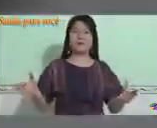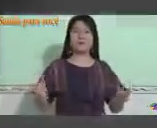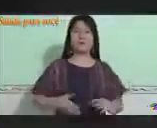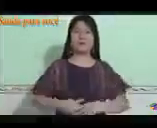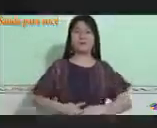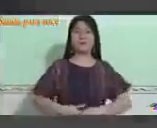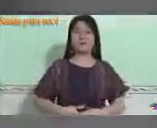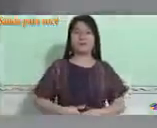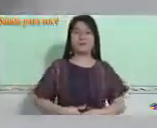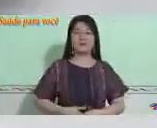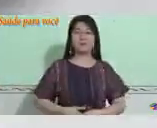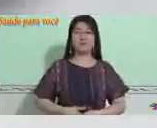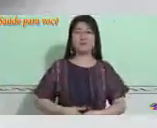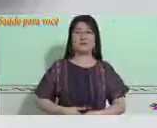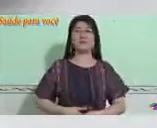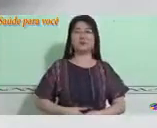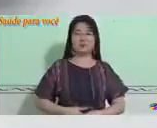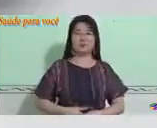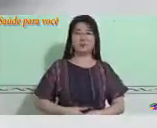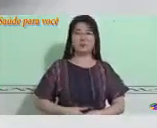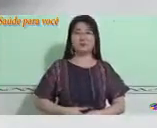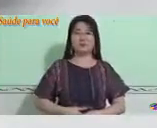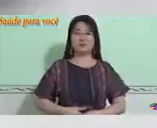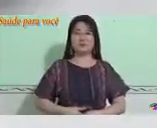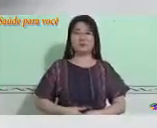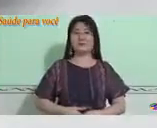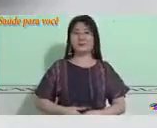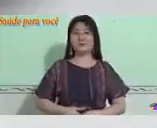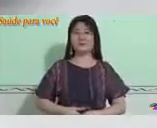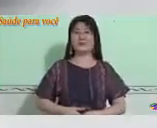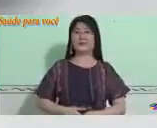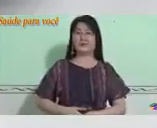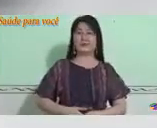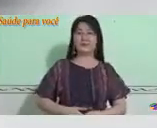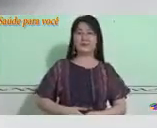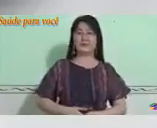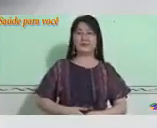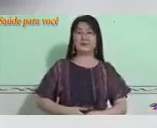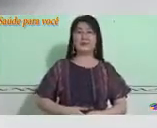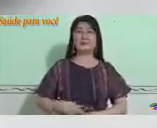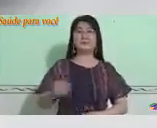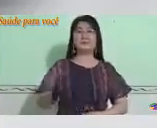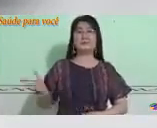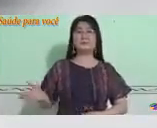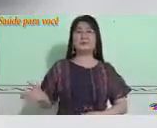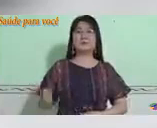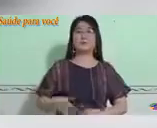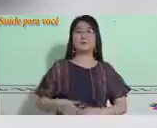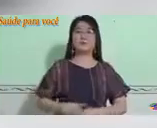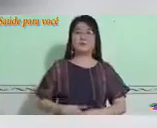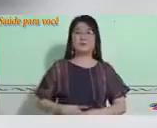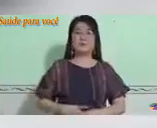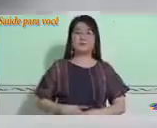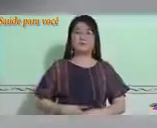Assim, vírgula, é aconselhado consultar um nutricionista ou um médico. A deficiência de colina pode causar dano nos músculos